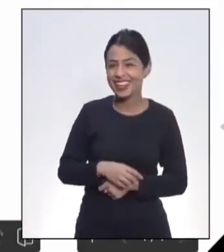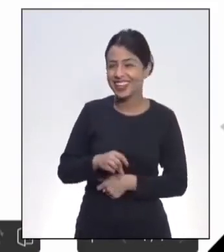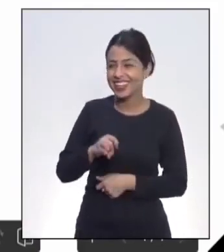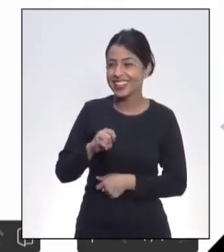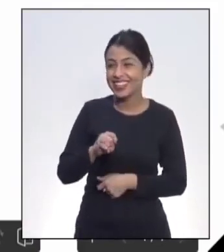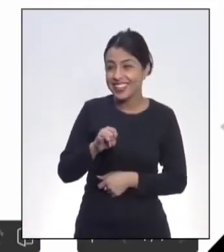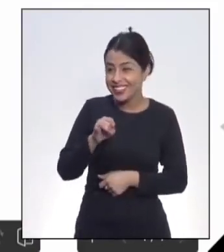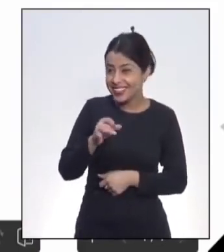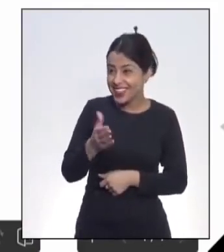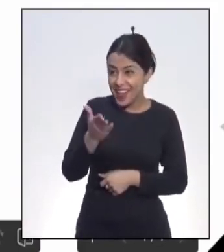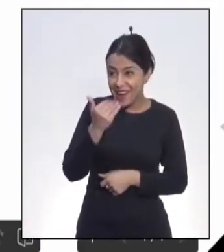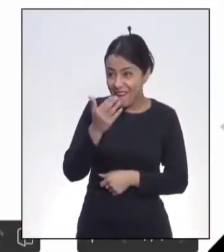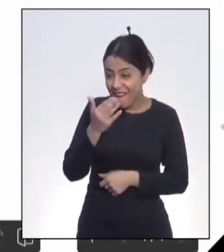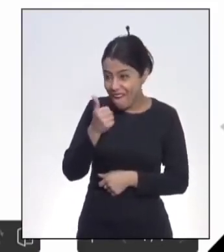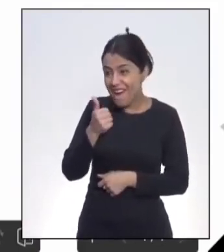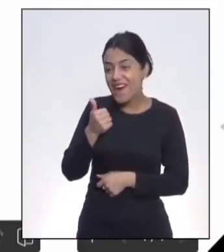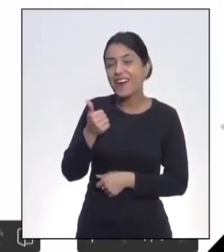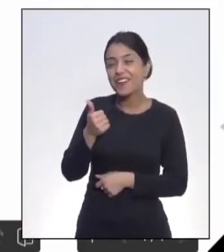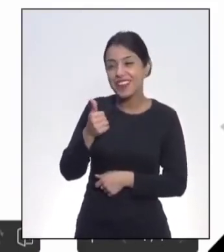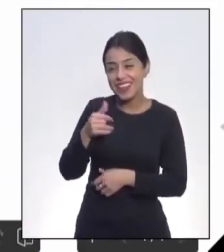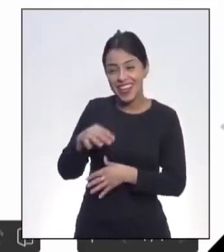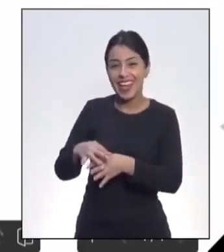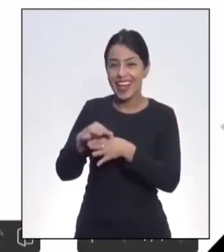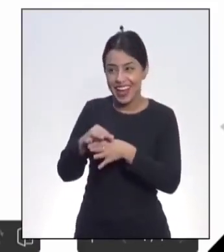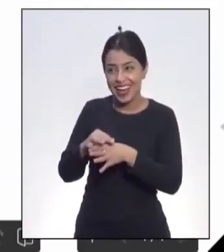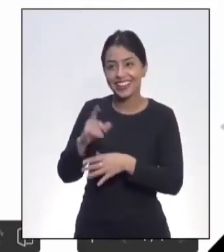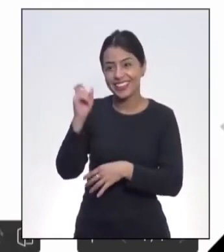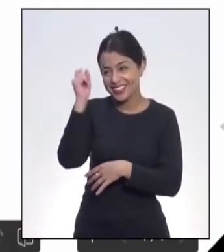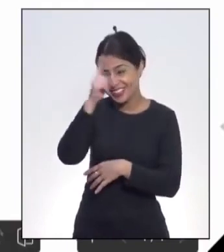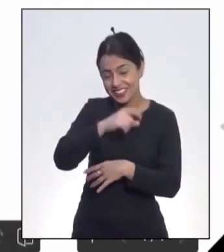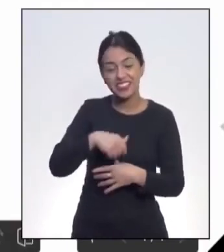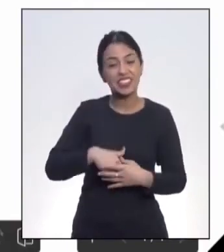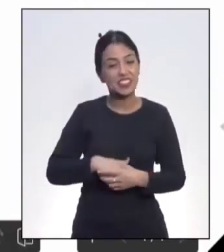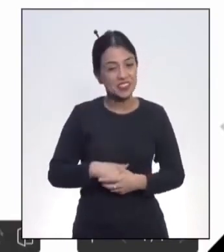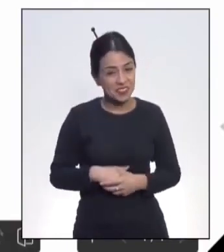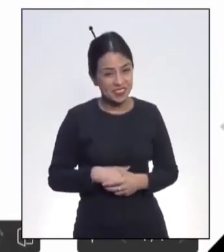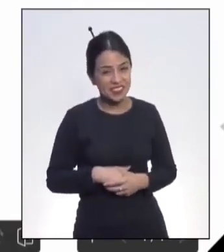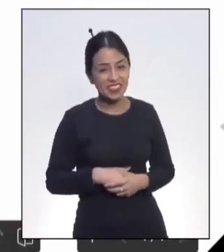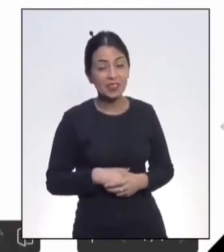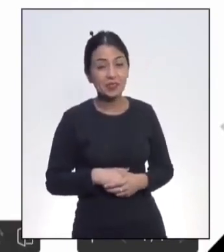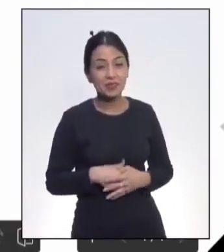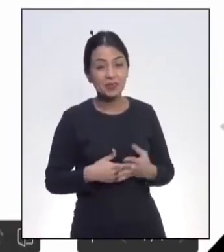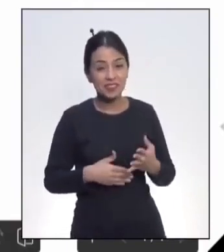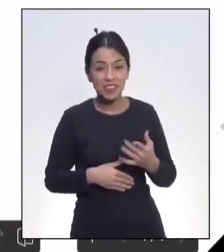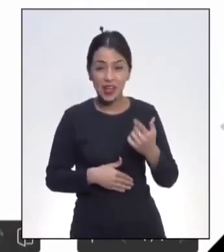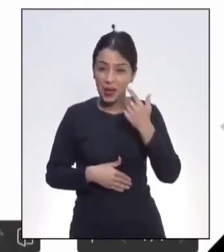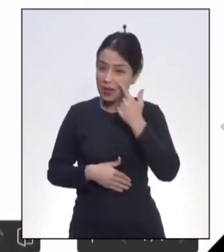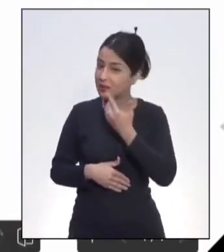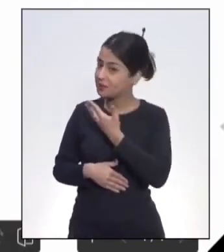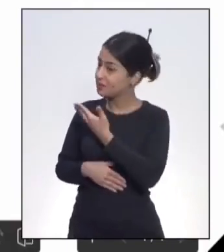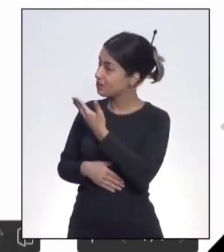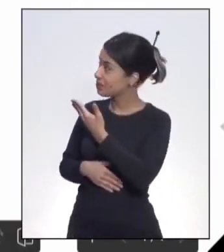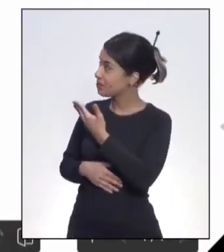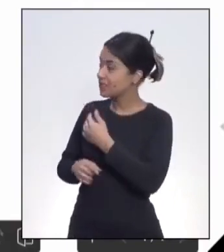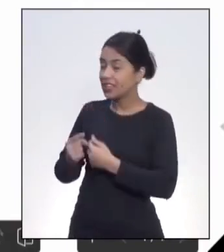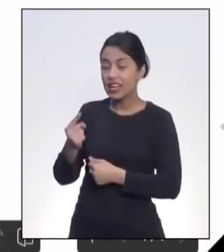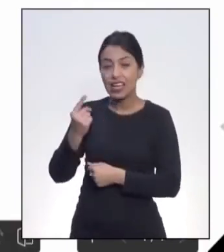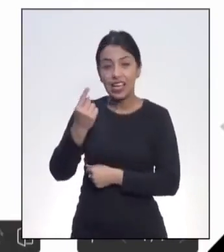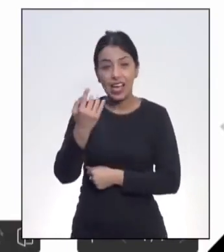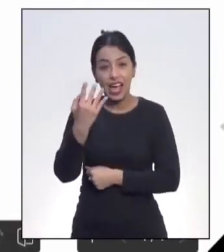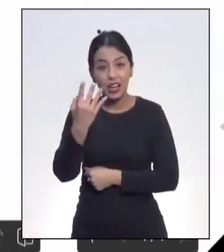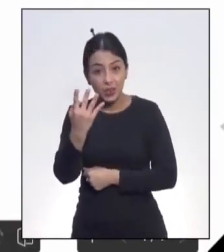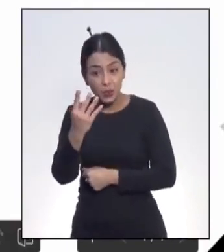carne. 14 quilogramas. Portanto, aí eu tenho 14 vezes 1.000. Portanto,